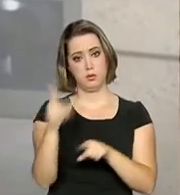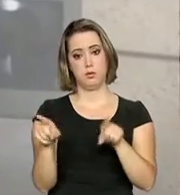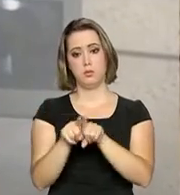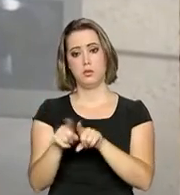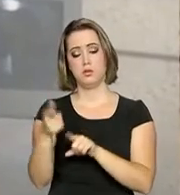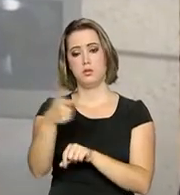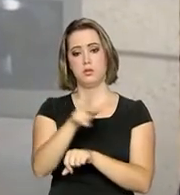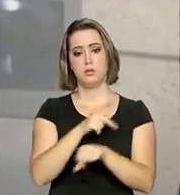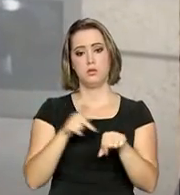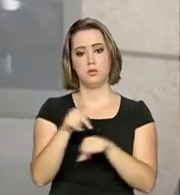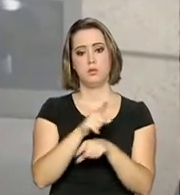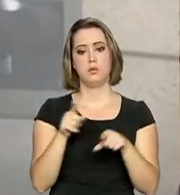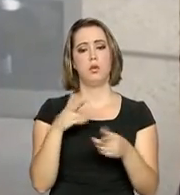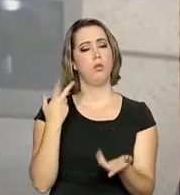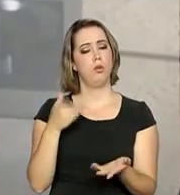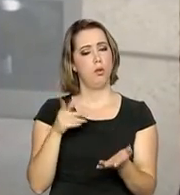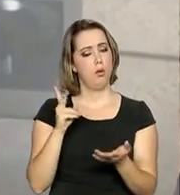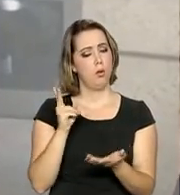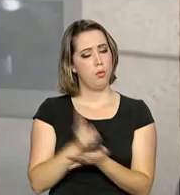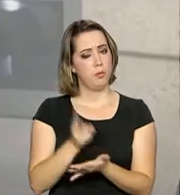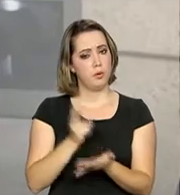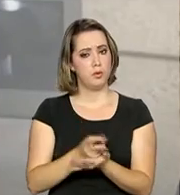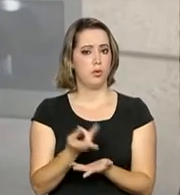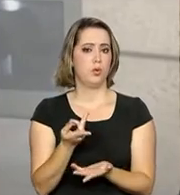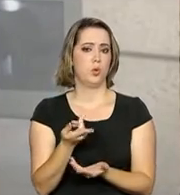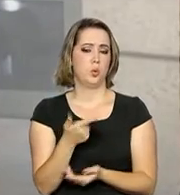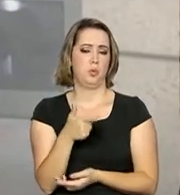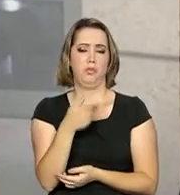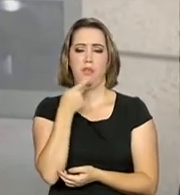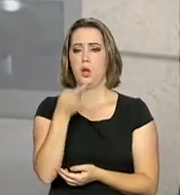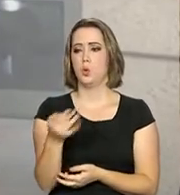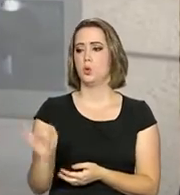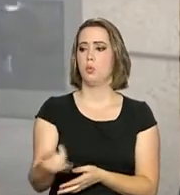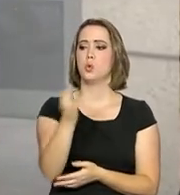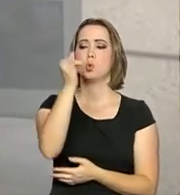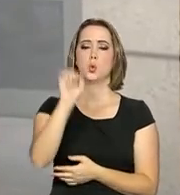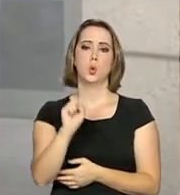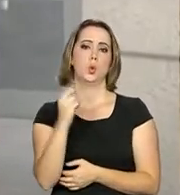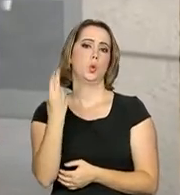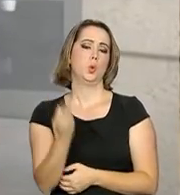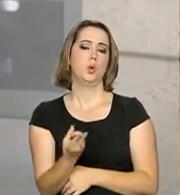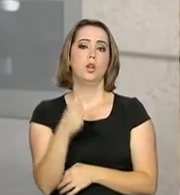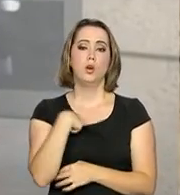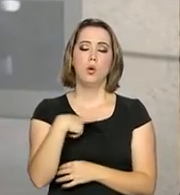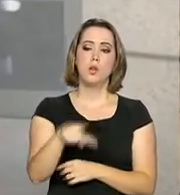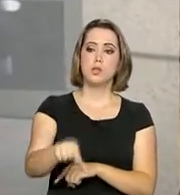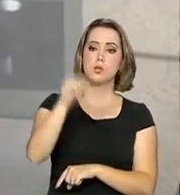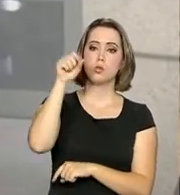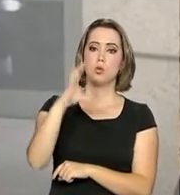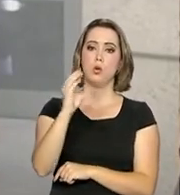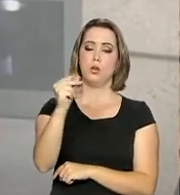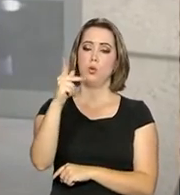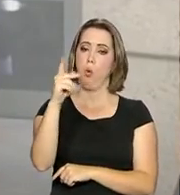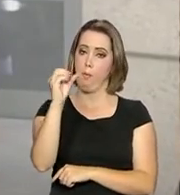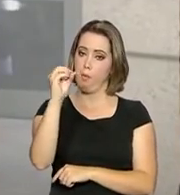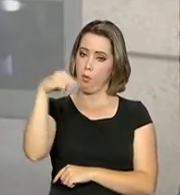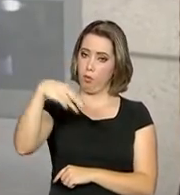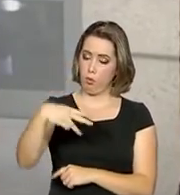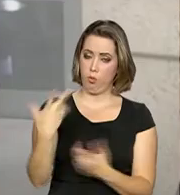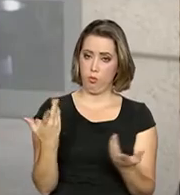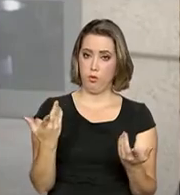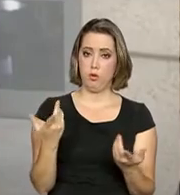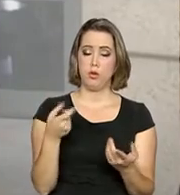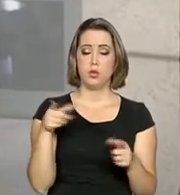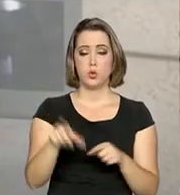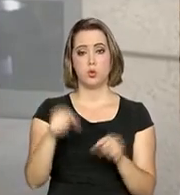de costume, o ministro da Fazenda não falou sobre juros e a decisão do Comitê de Política Monetária, que está reunido e decide no